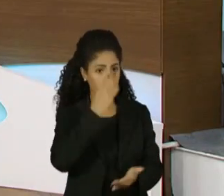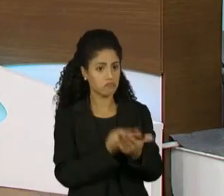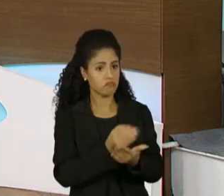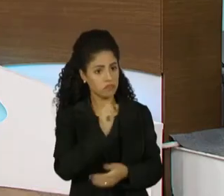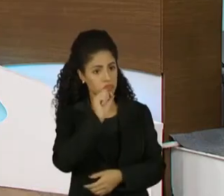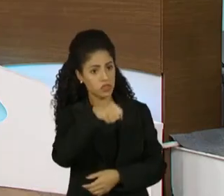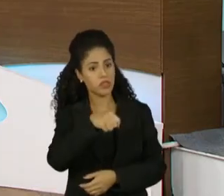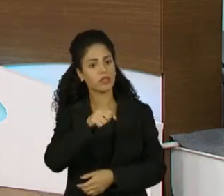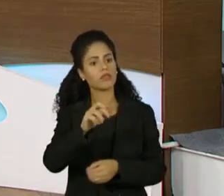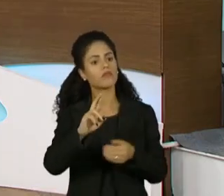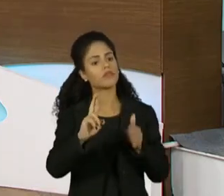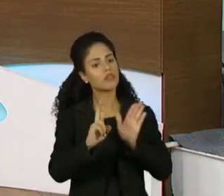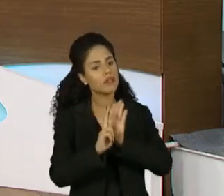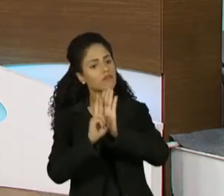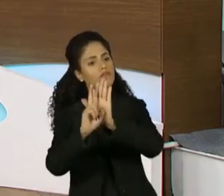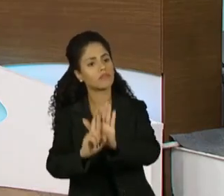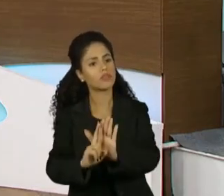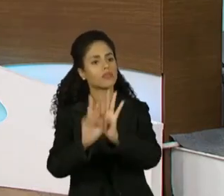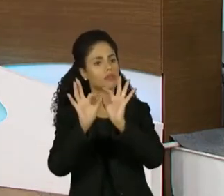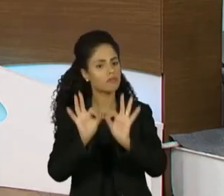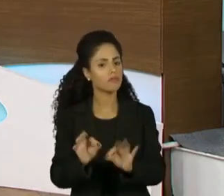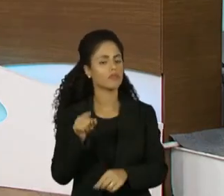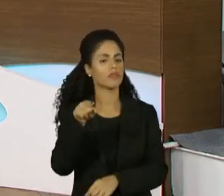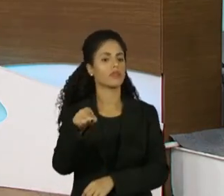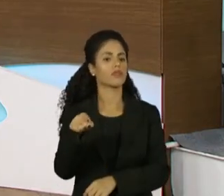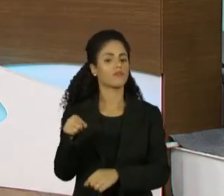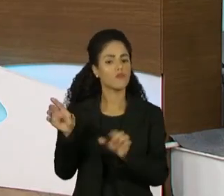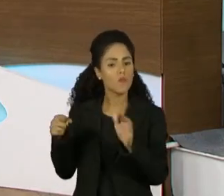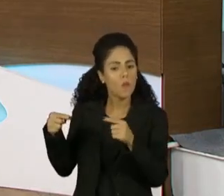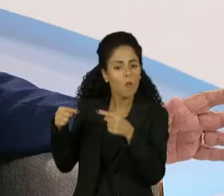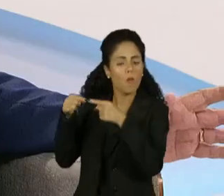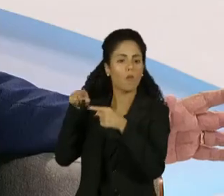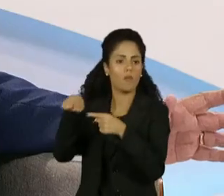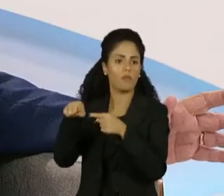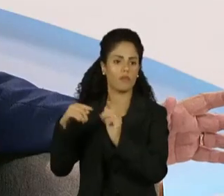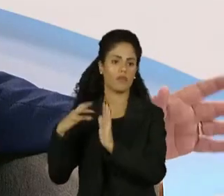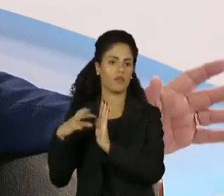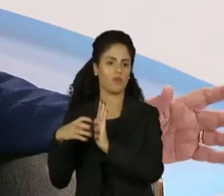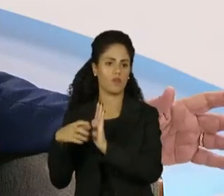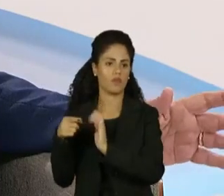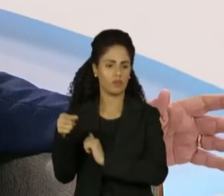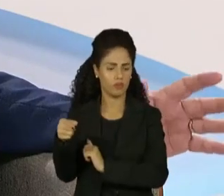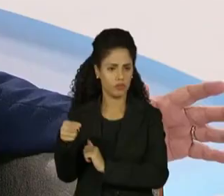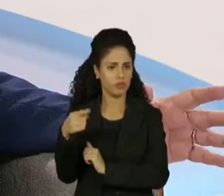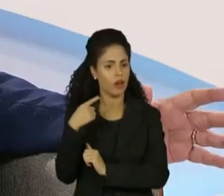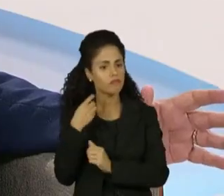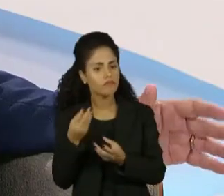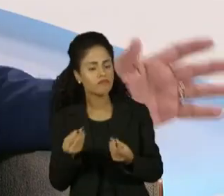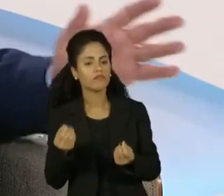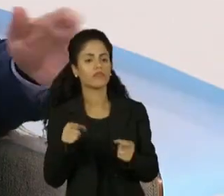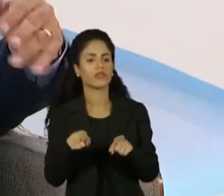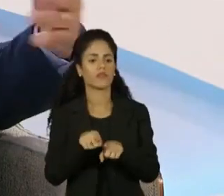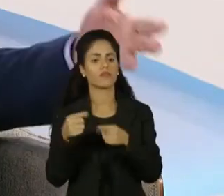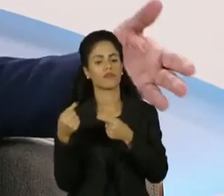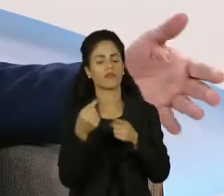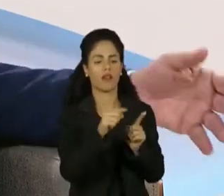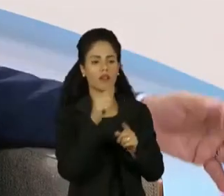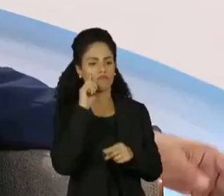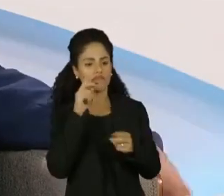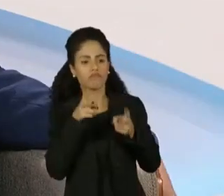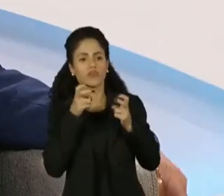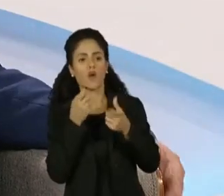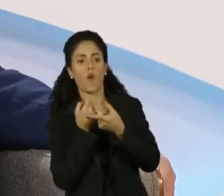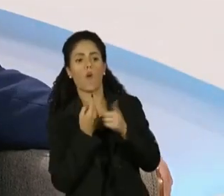candidatura que represente a instituição, a defesa das prerrogativas do parlamento. Isso é o que pode sensibilizar a oposição para aderir a uma